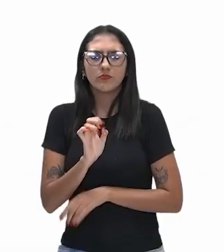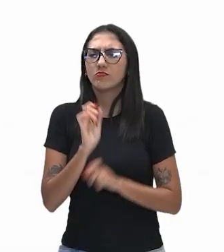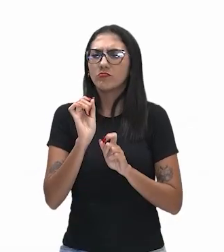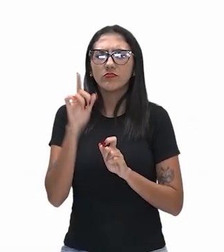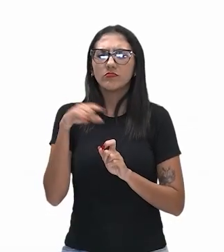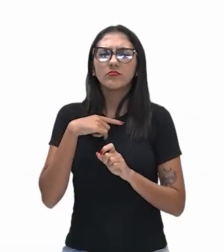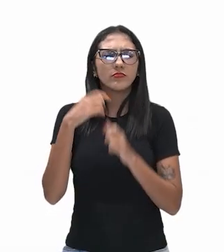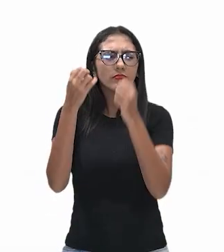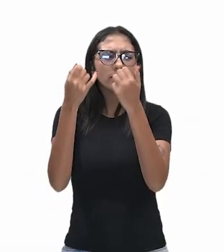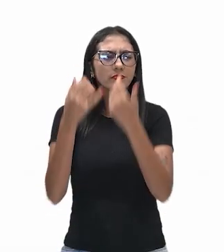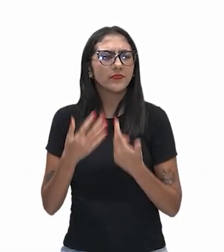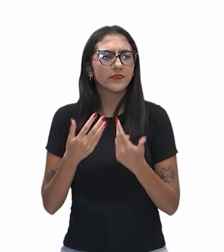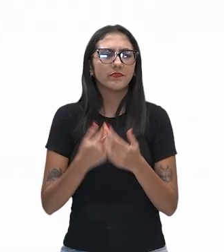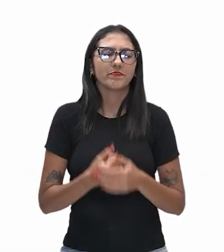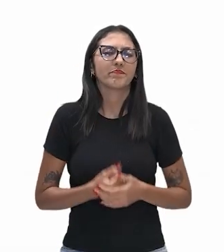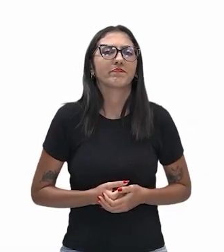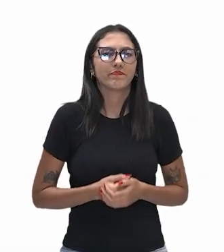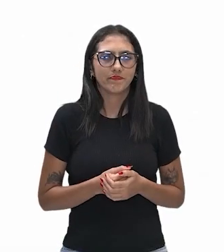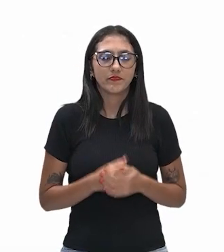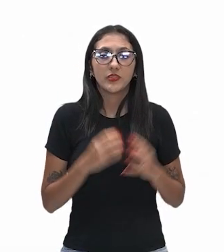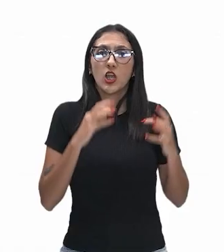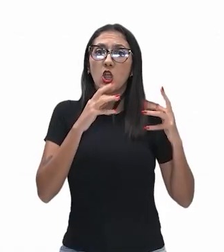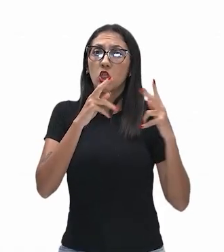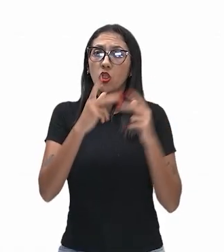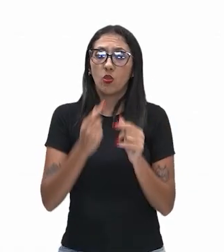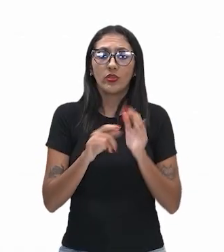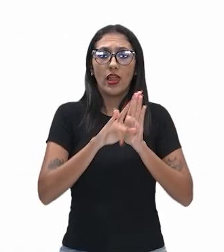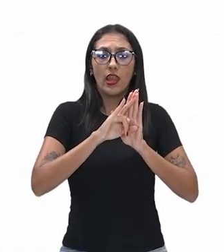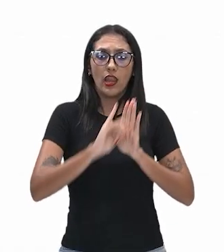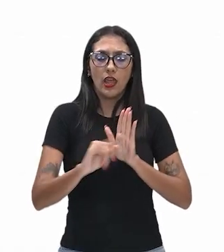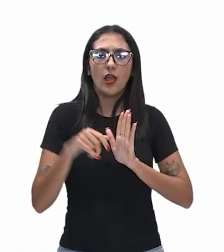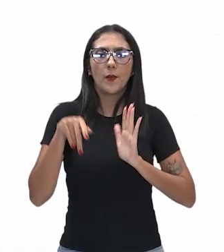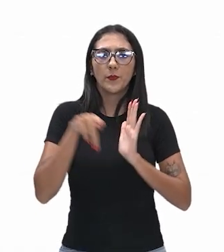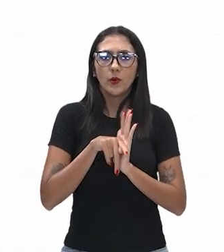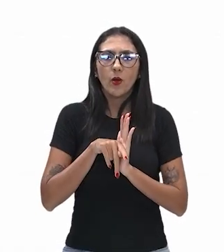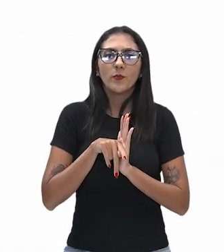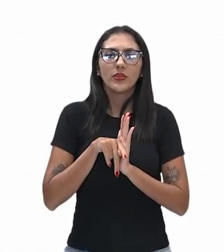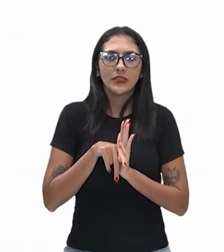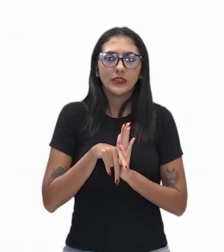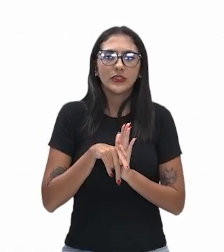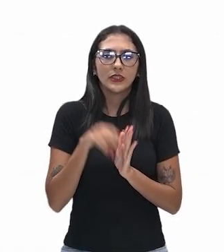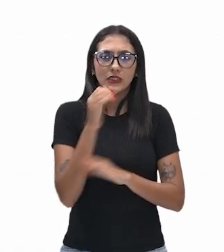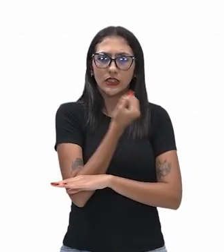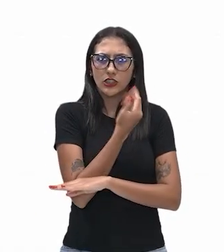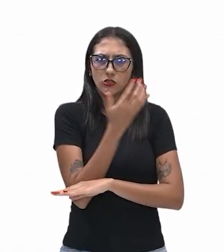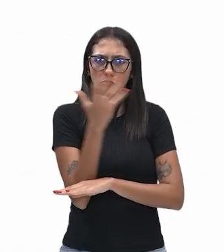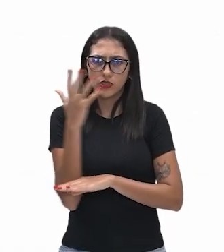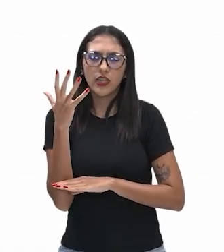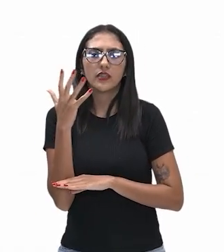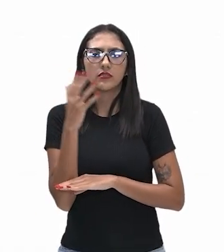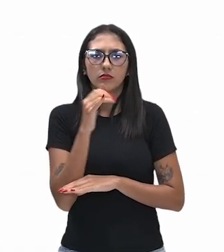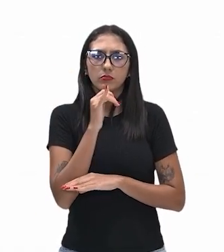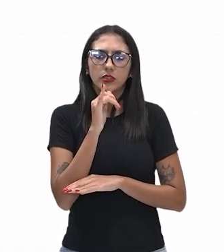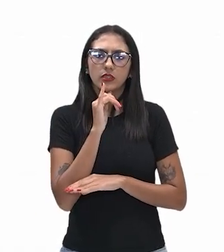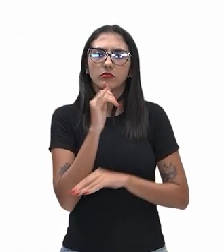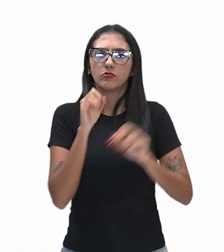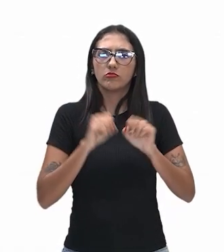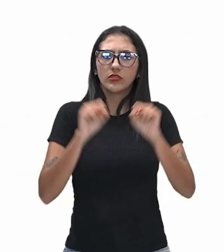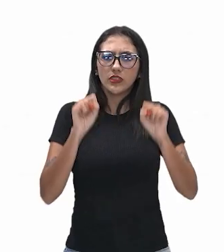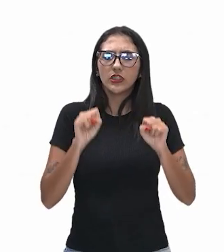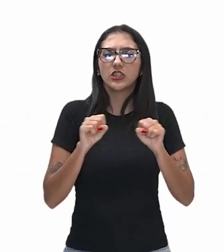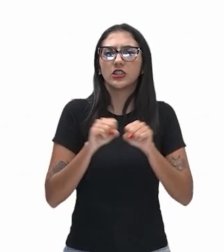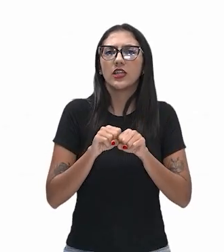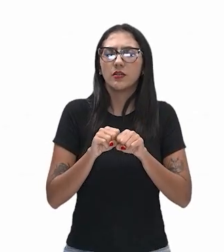ó. Todas as leis da natureza são as mesmas em todo o sistema de referência inicial. E